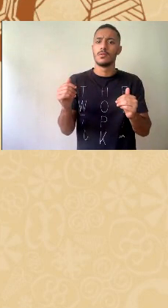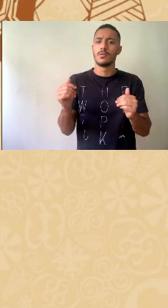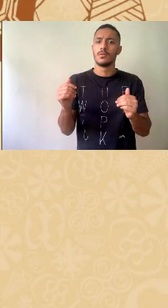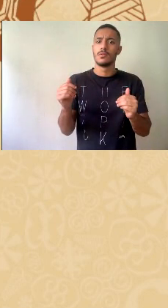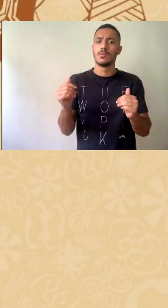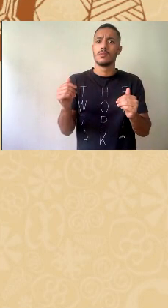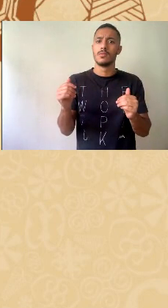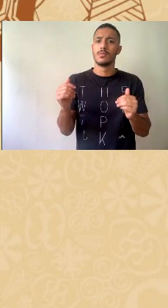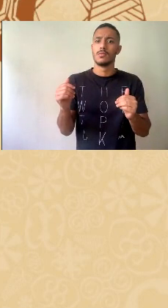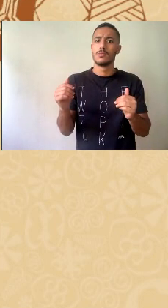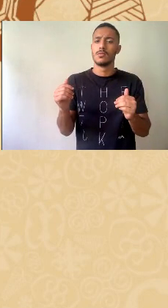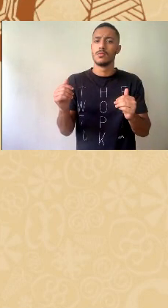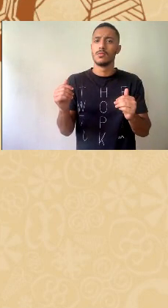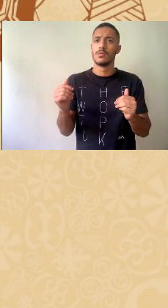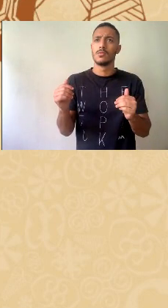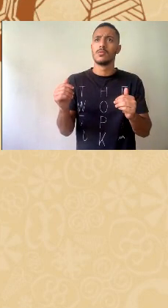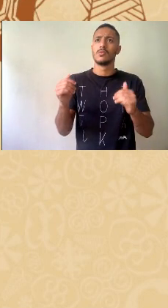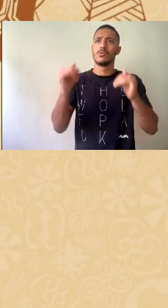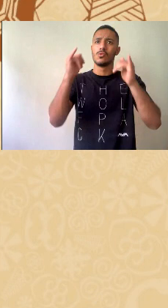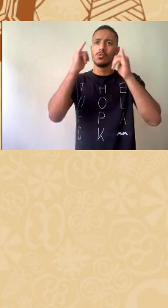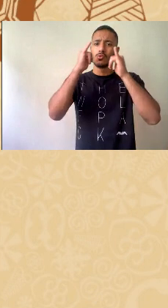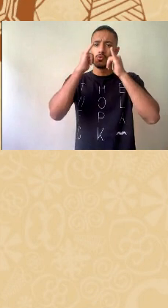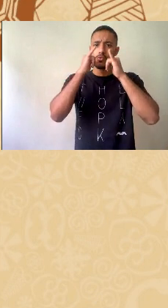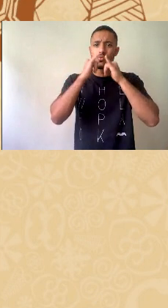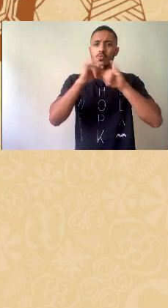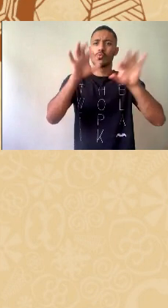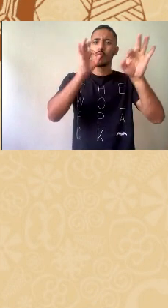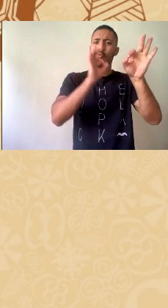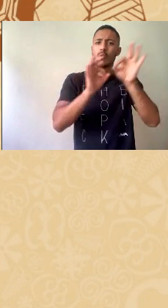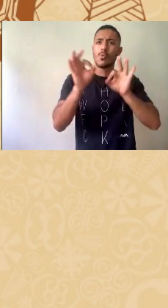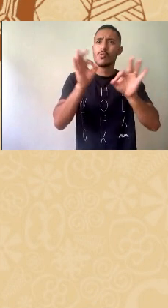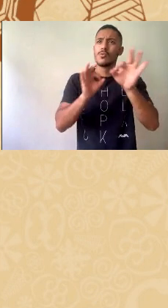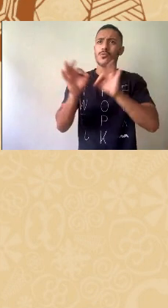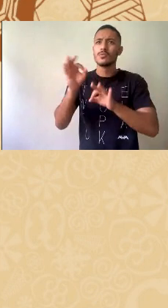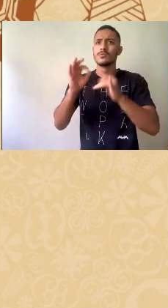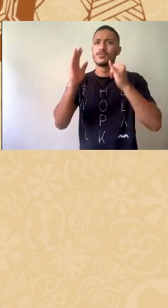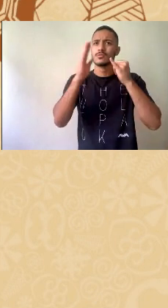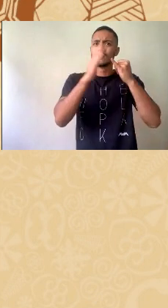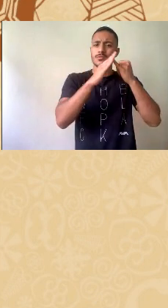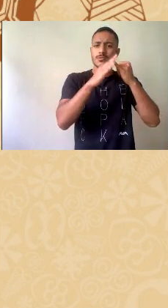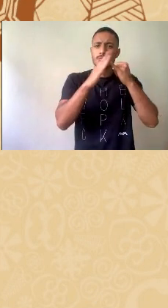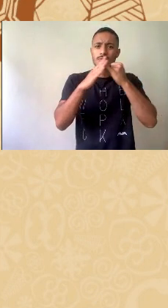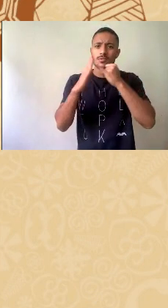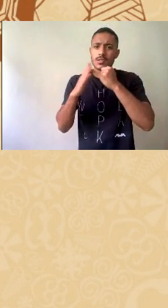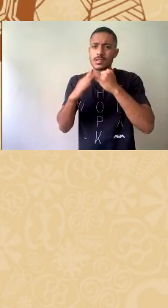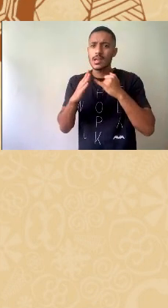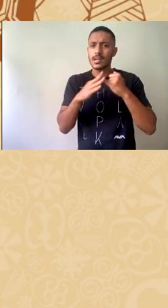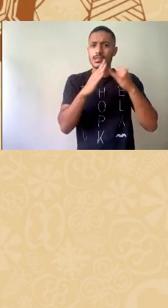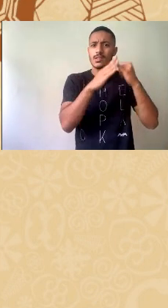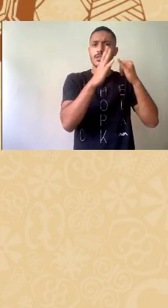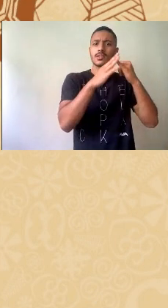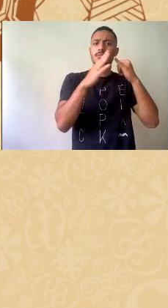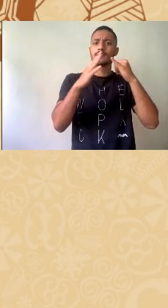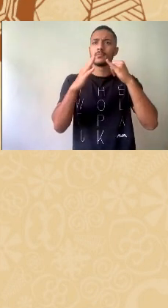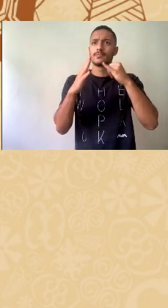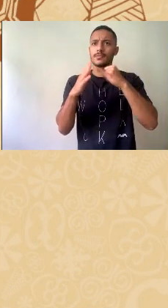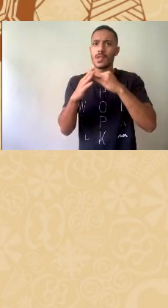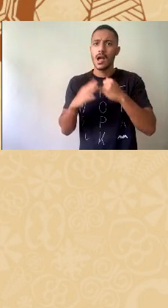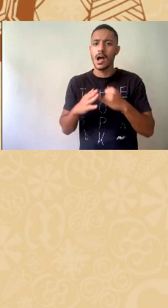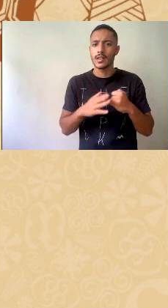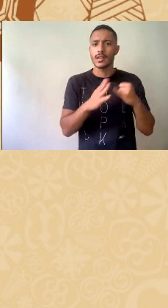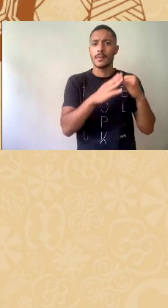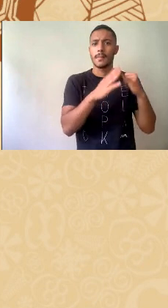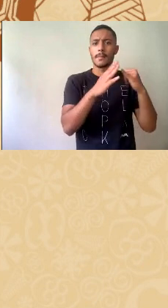no ordenamento institucional e organizacional no funcionamento da sociedade.